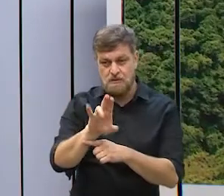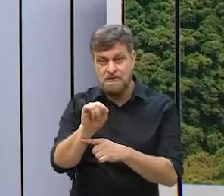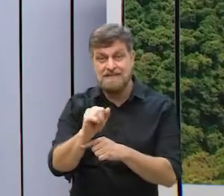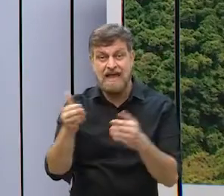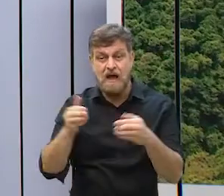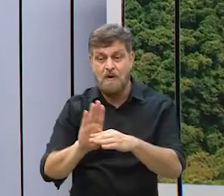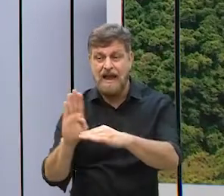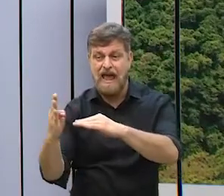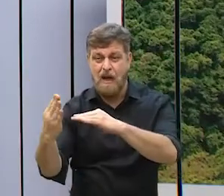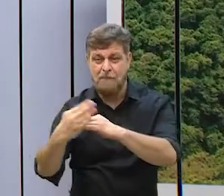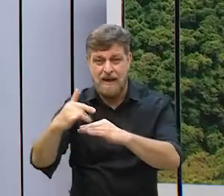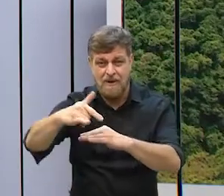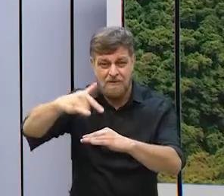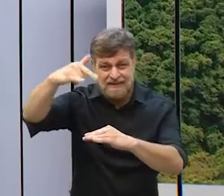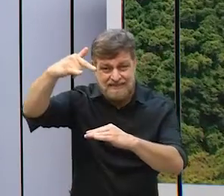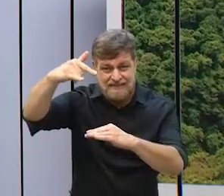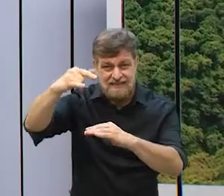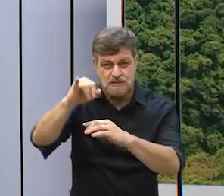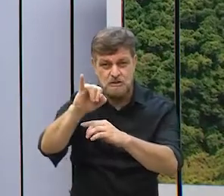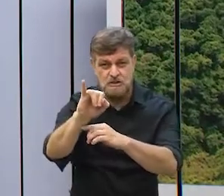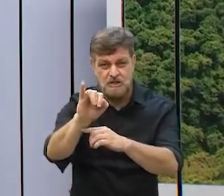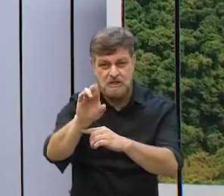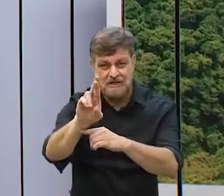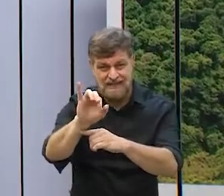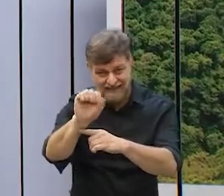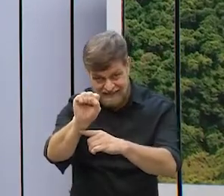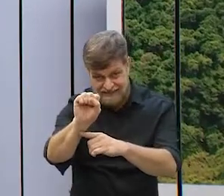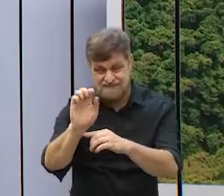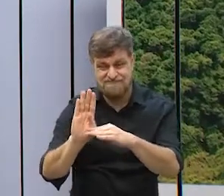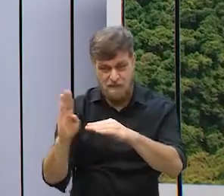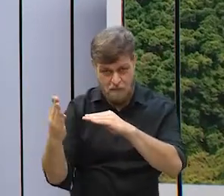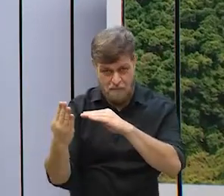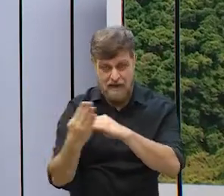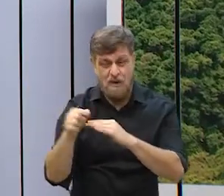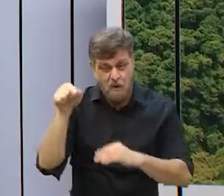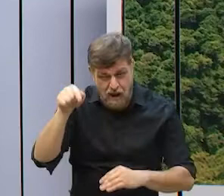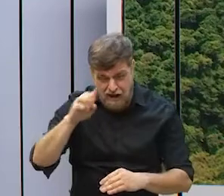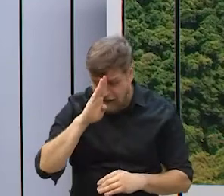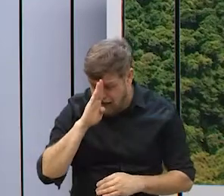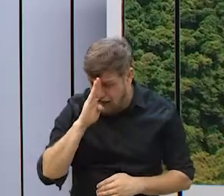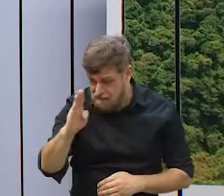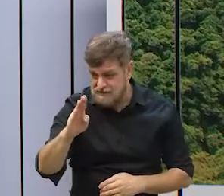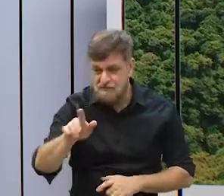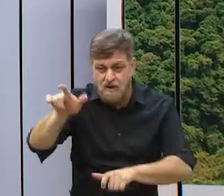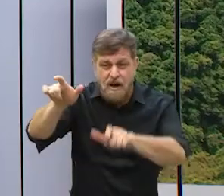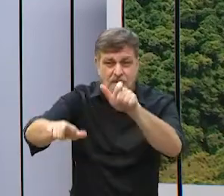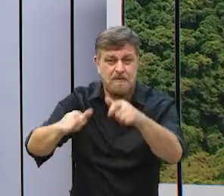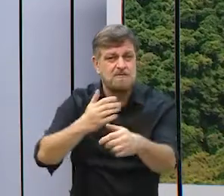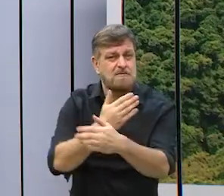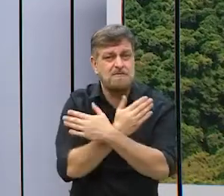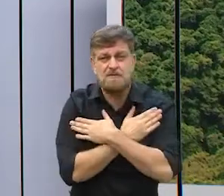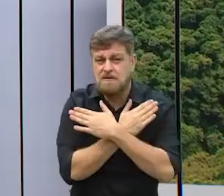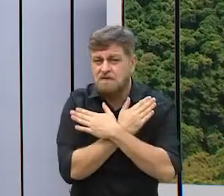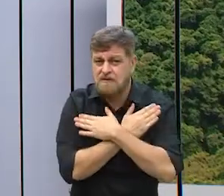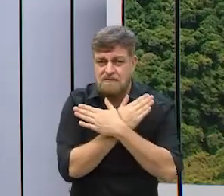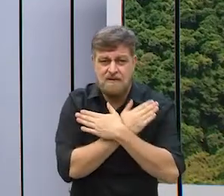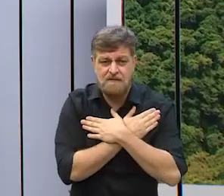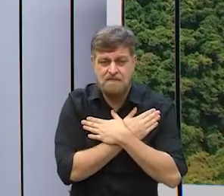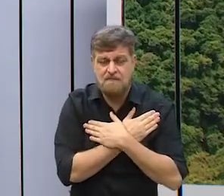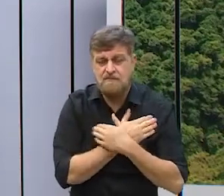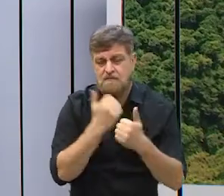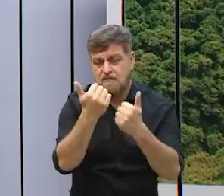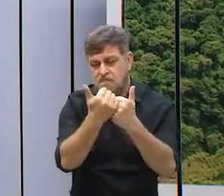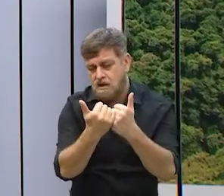Íris, uma grande parcela. Okay. Isso em função da pandemia também, que as pessoas ficam sem emprego e vão declinando,